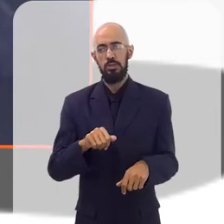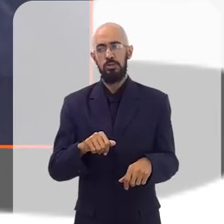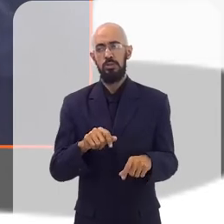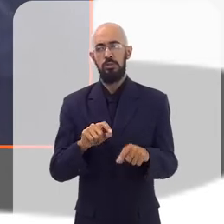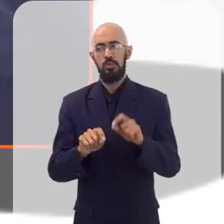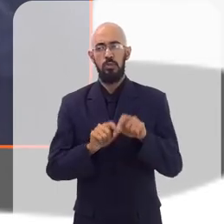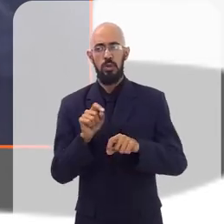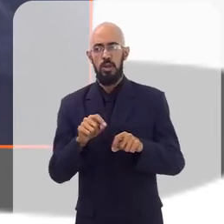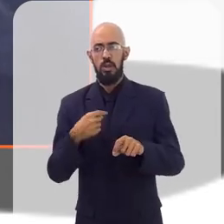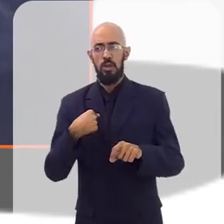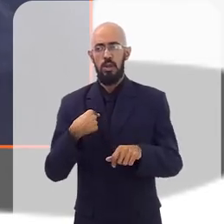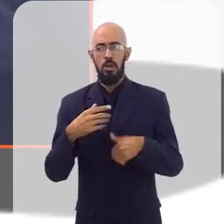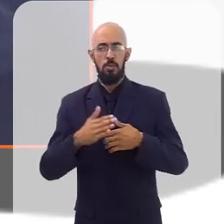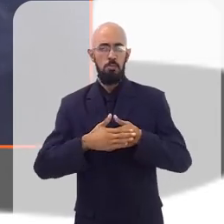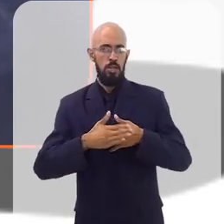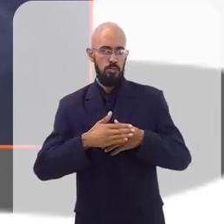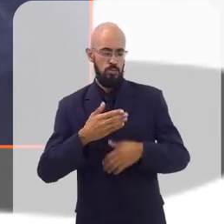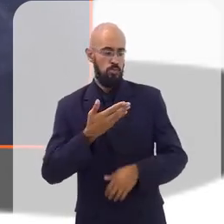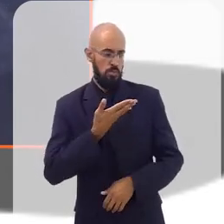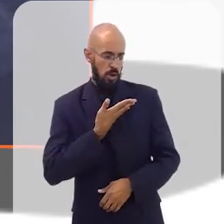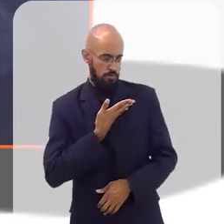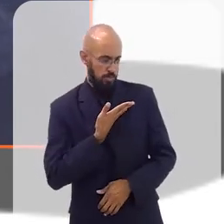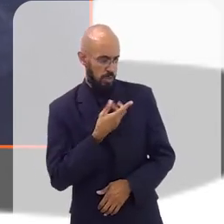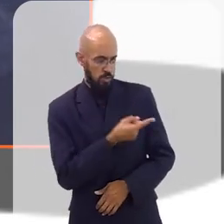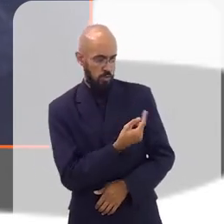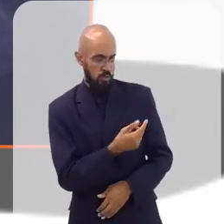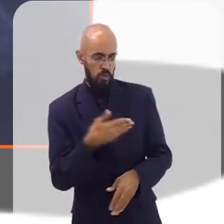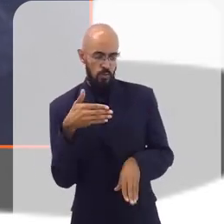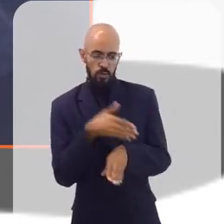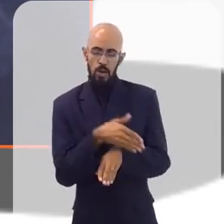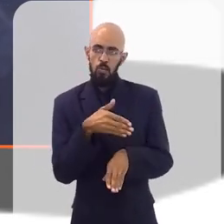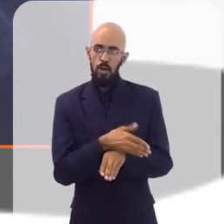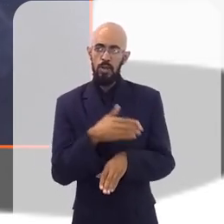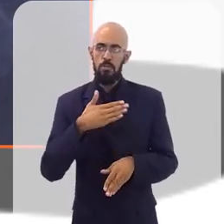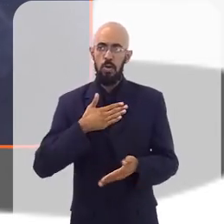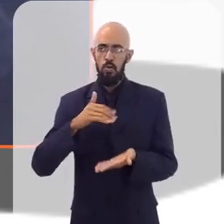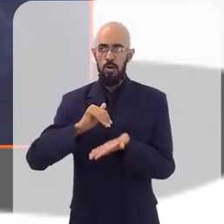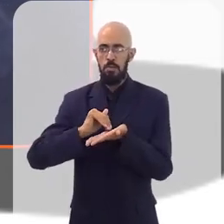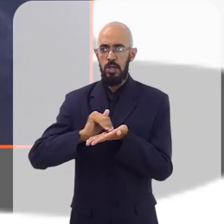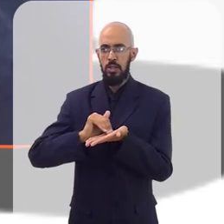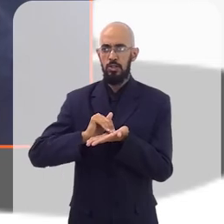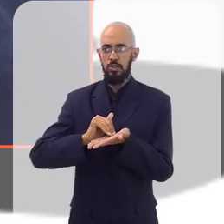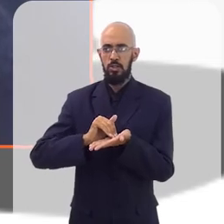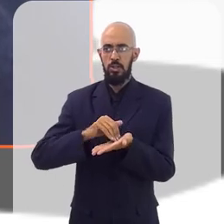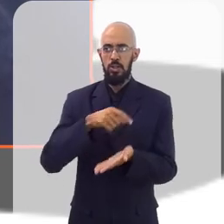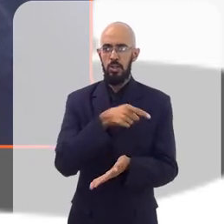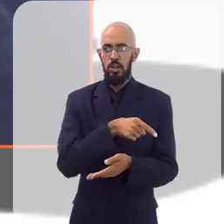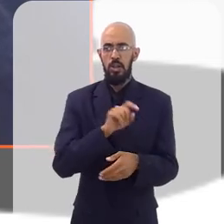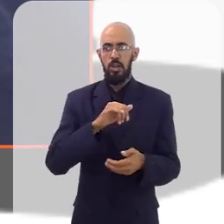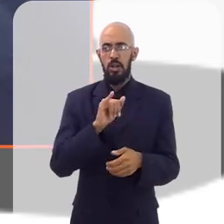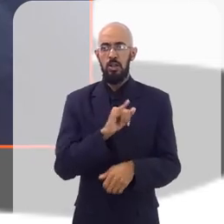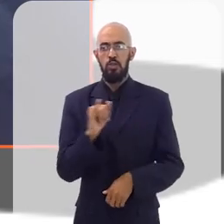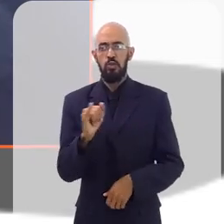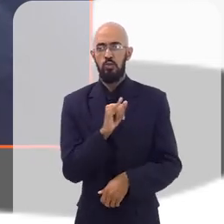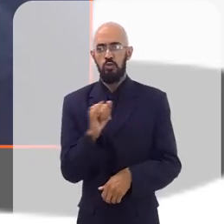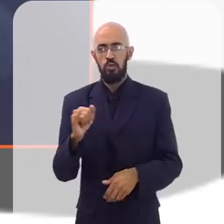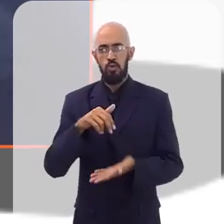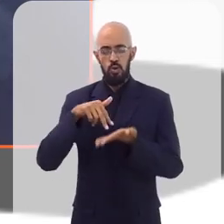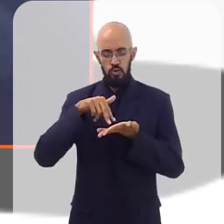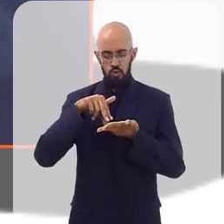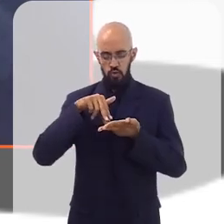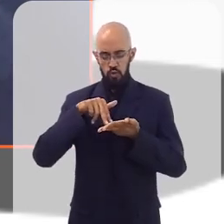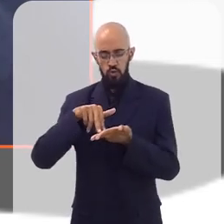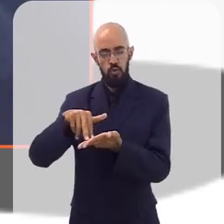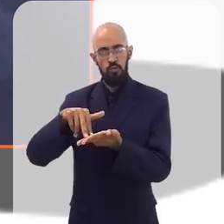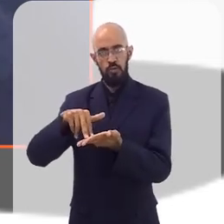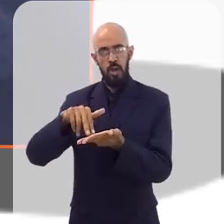tem pessoas que eu mesmo tenho um amigo que frequenta meu gabinete que ele é instrutor